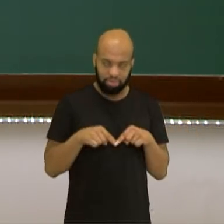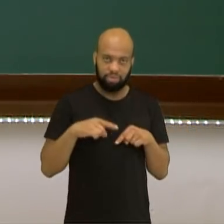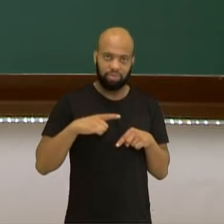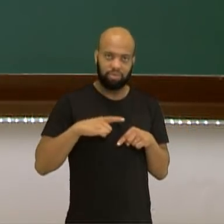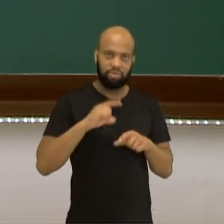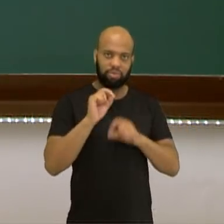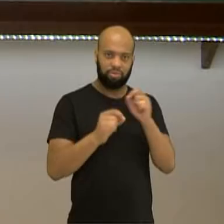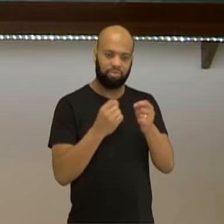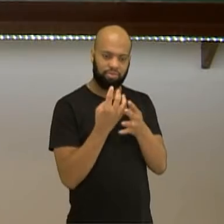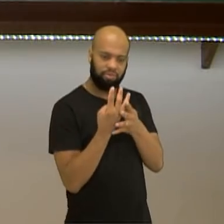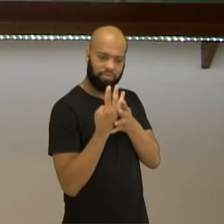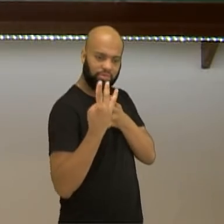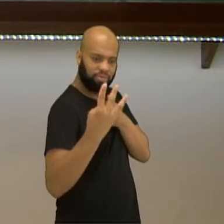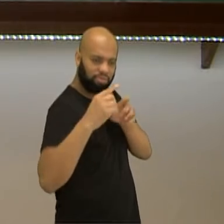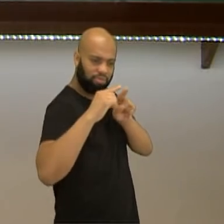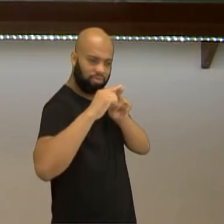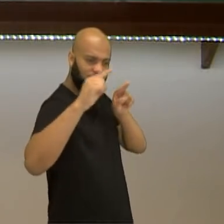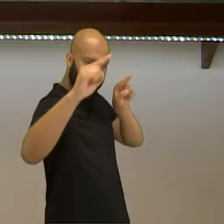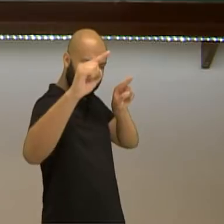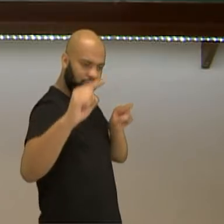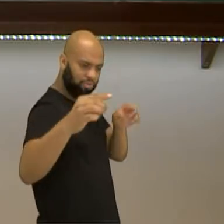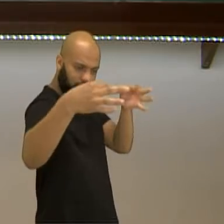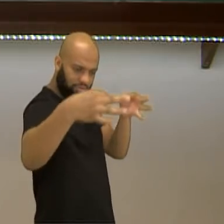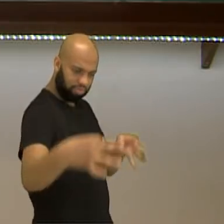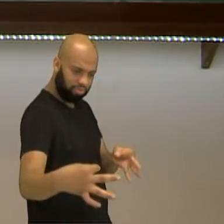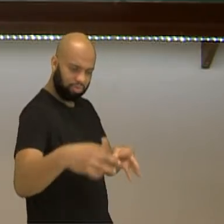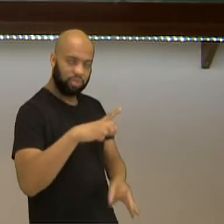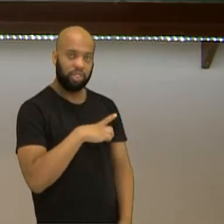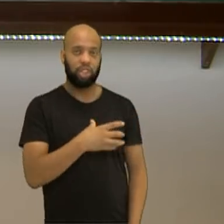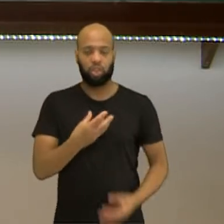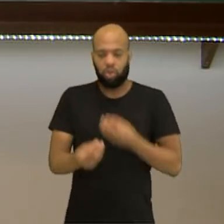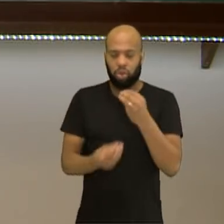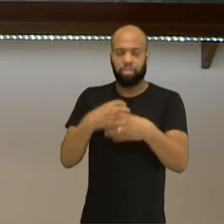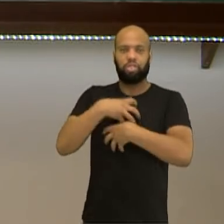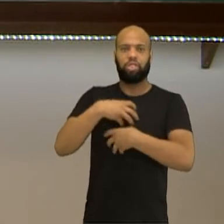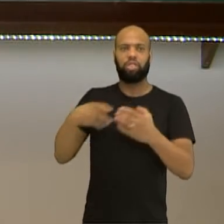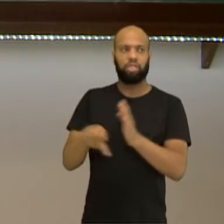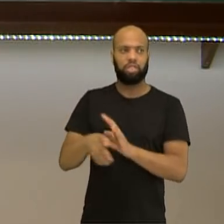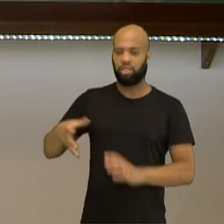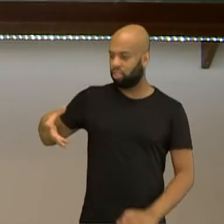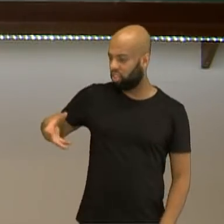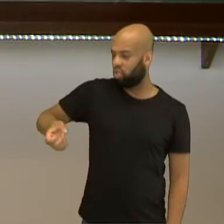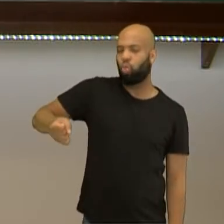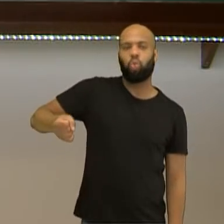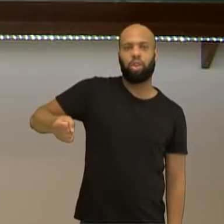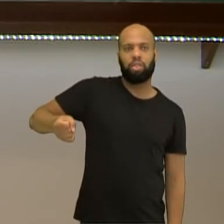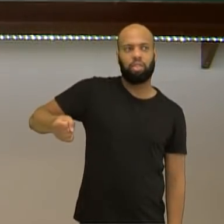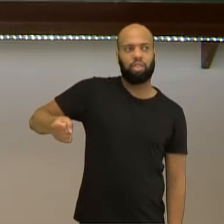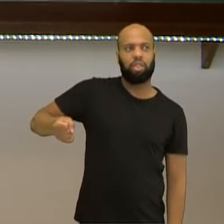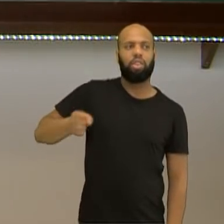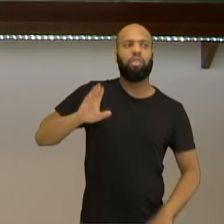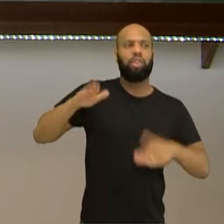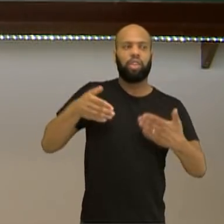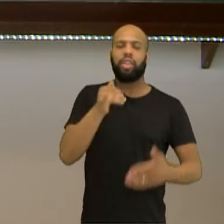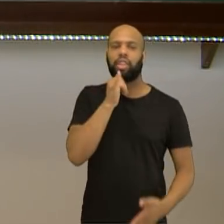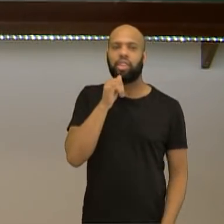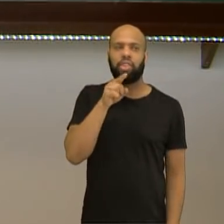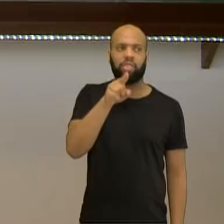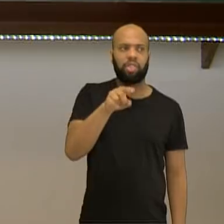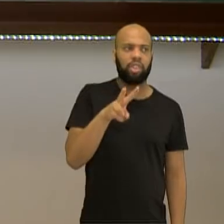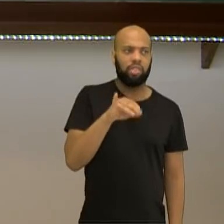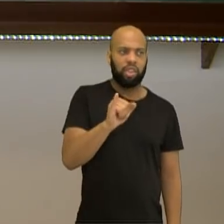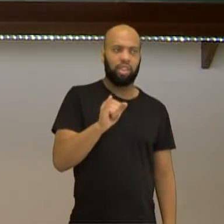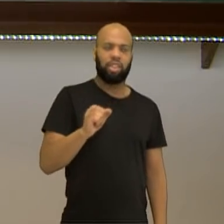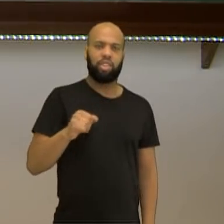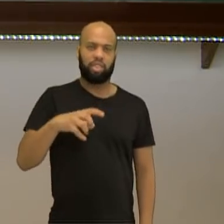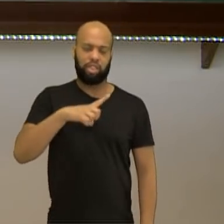Vocês lembram? O que é a empunhadura? É o ato de segurar a raquete, né? Então, quando você for comprar raquete lá, você foi